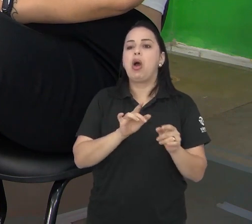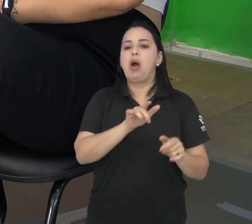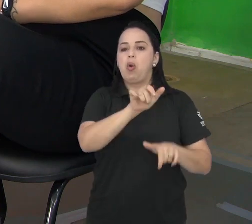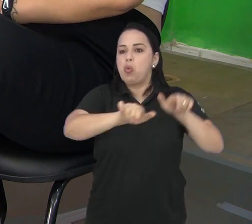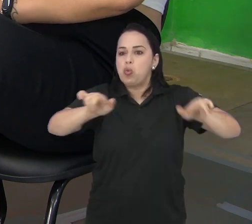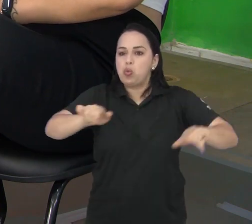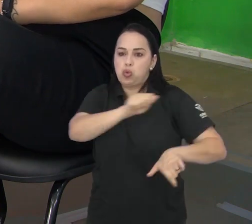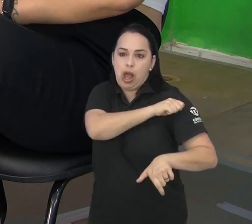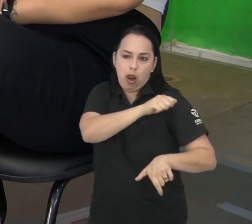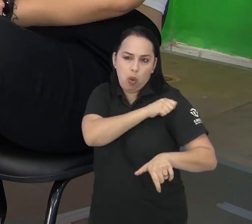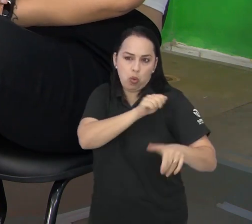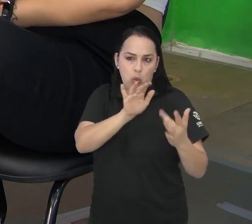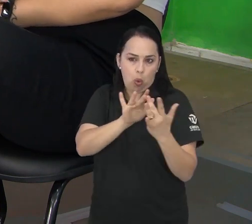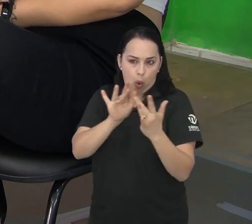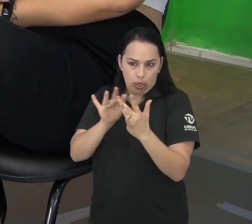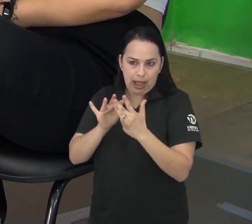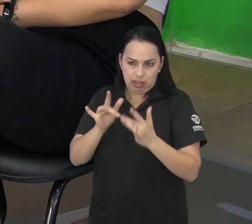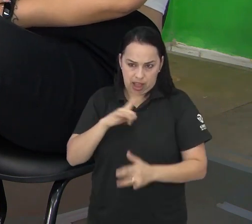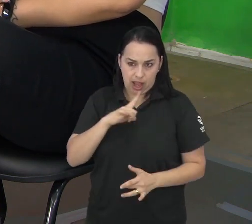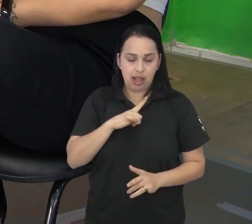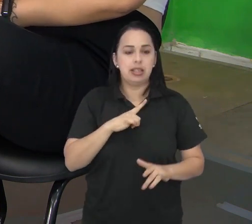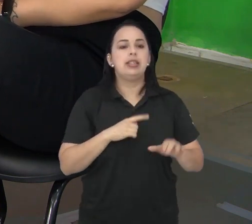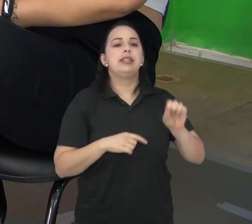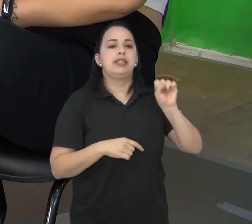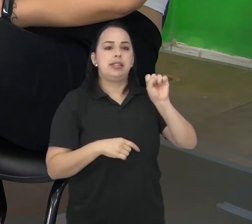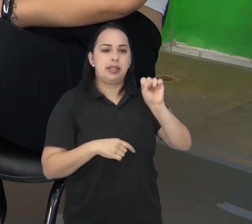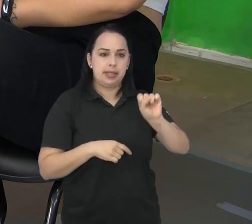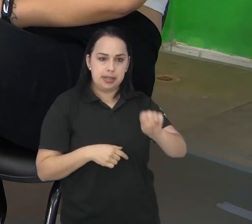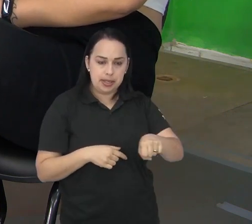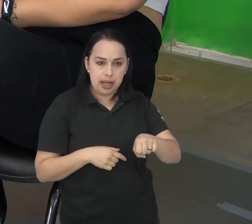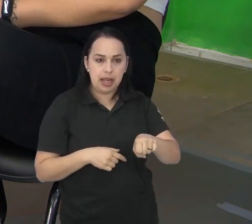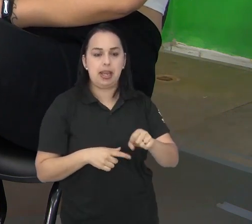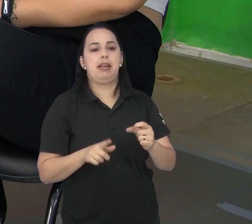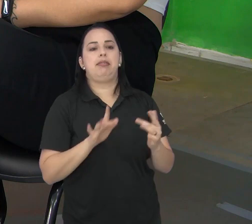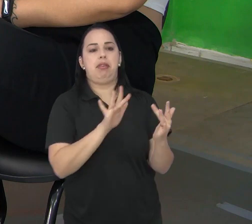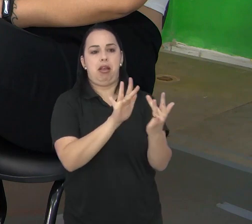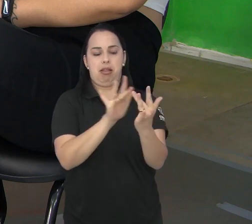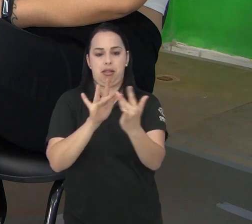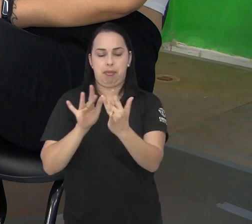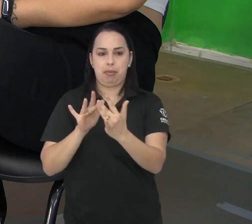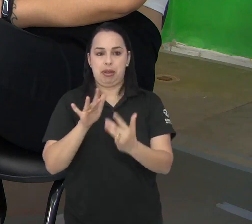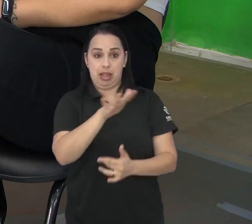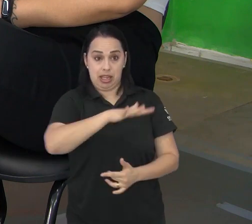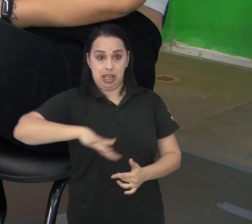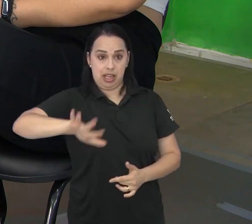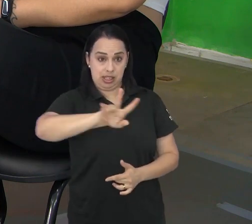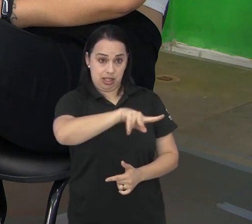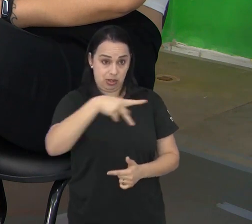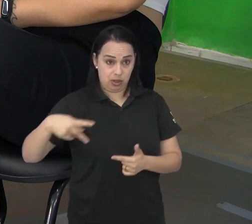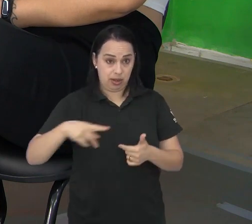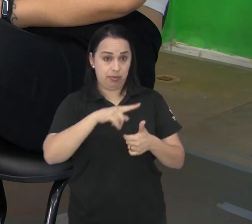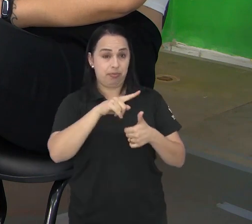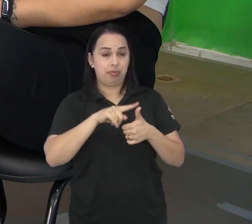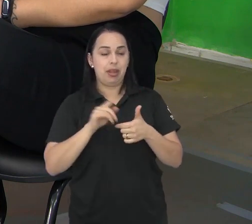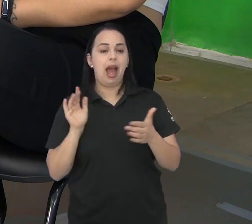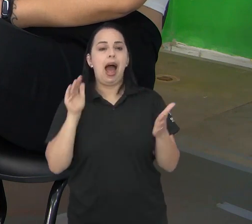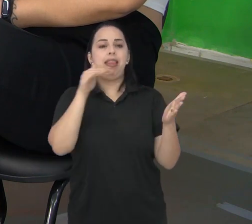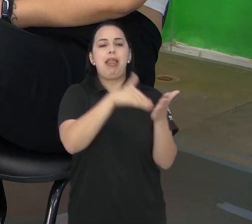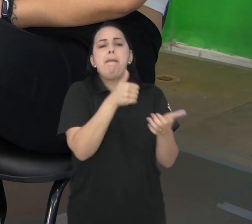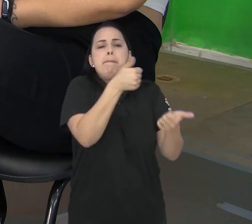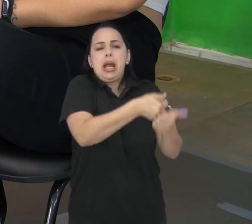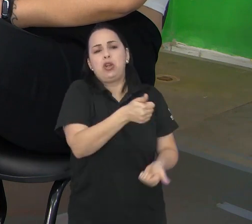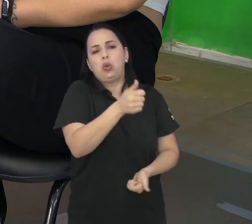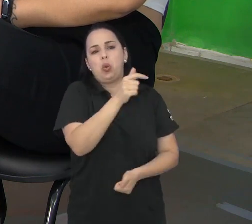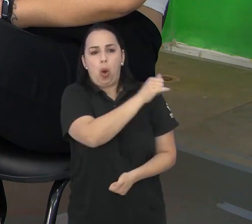contato com os alunos? Tenho, porque a gente faz supervisões aqui no polo, aqui a Regional São José dos Campos atende aqui São José